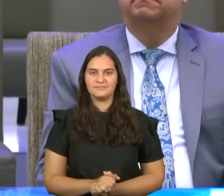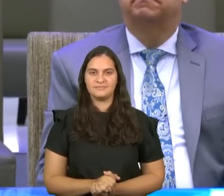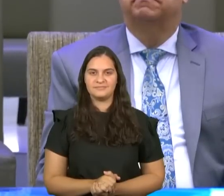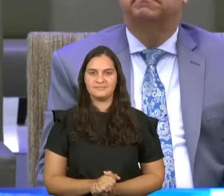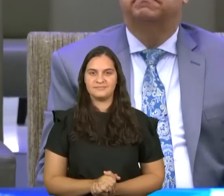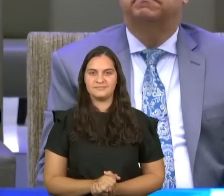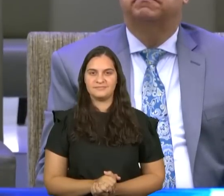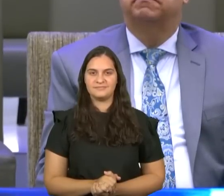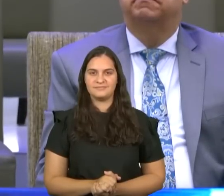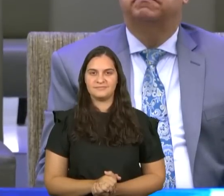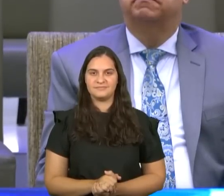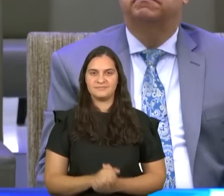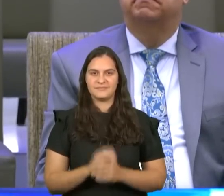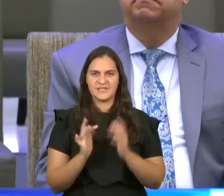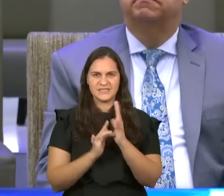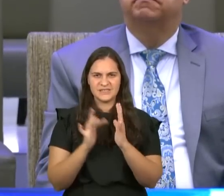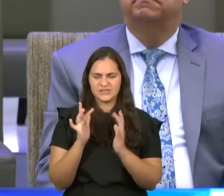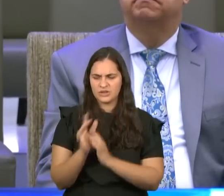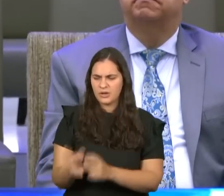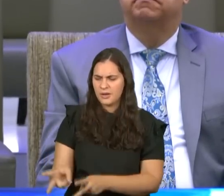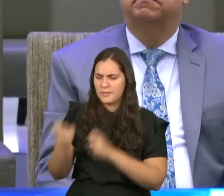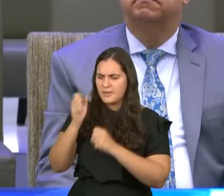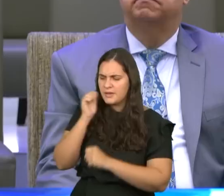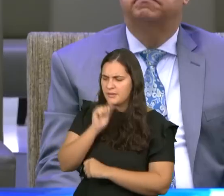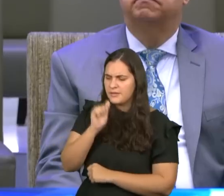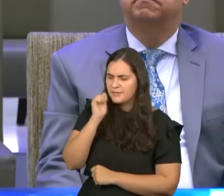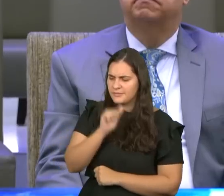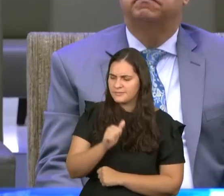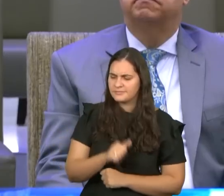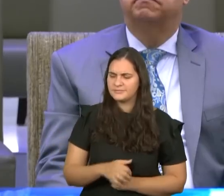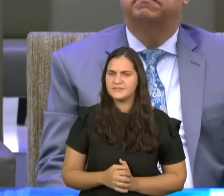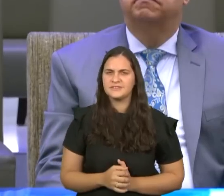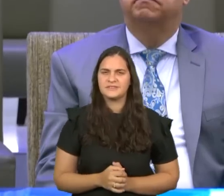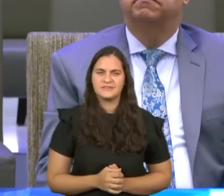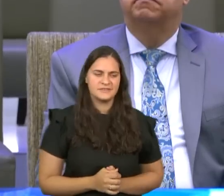Jesus notou aquela mulher